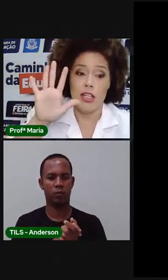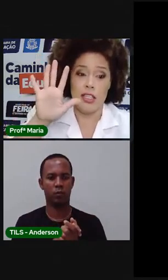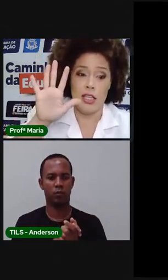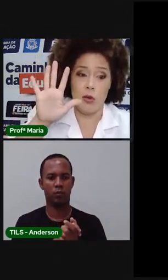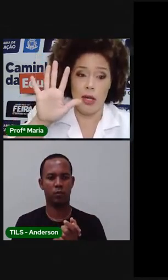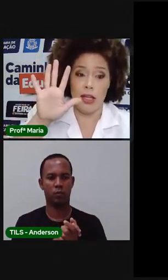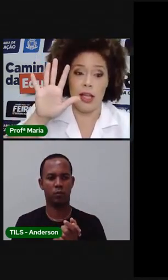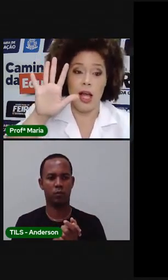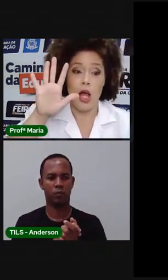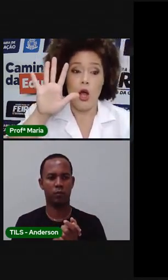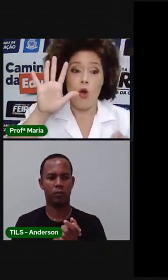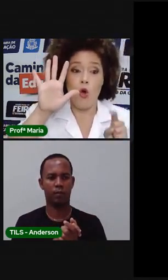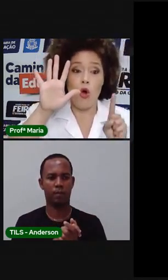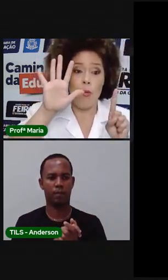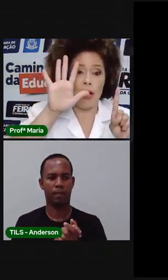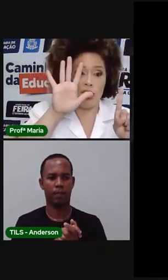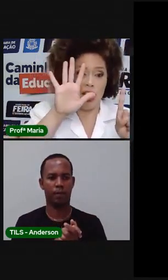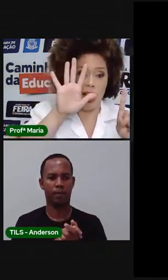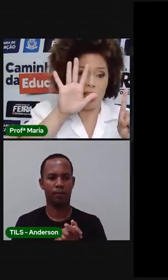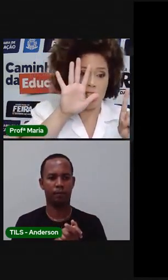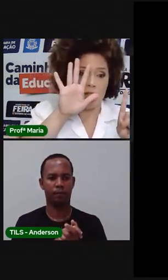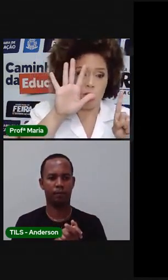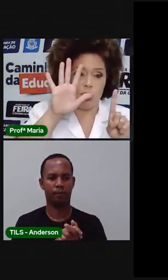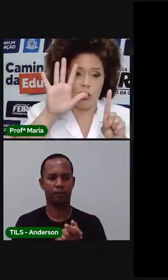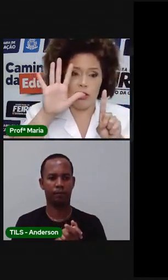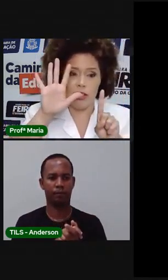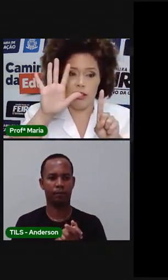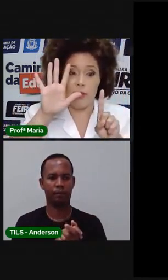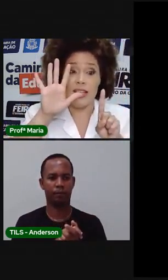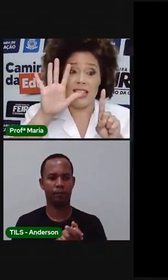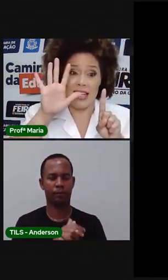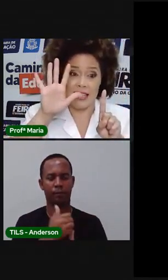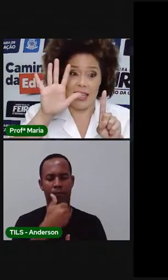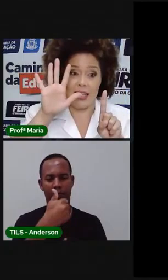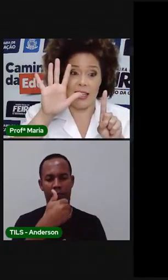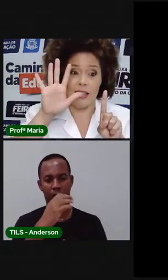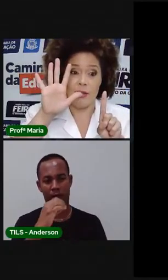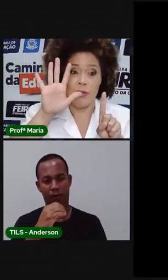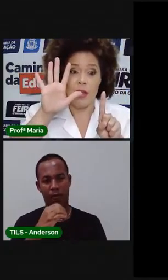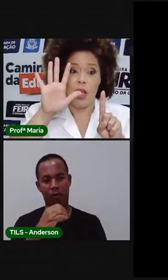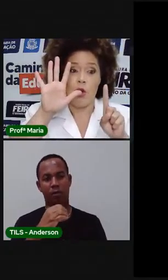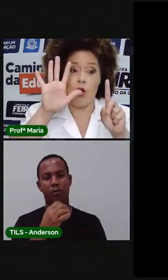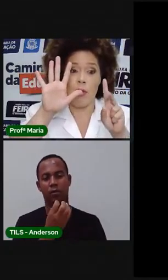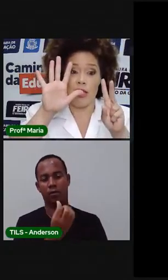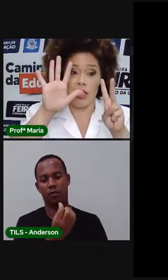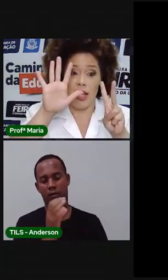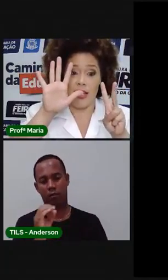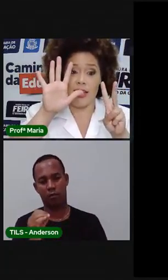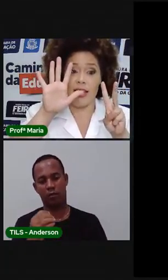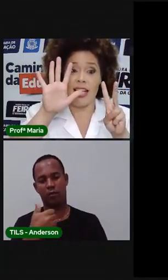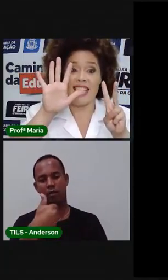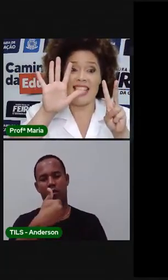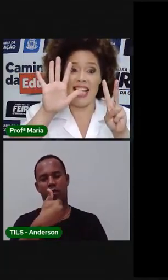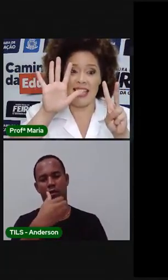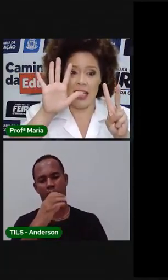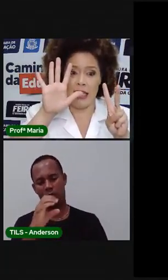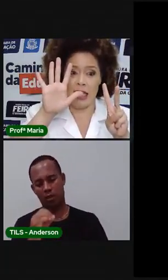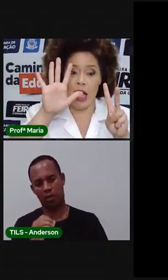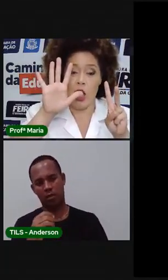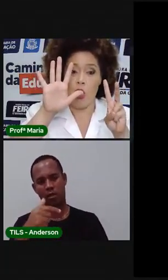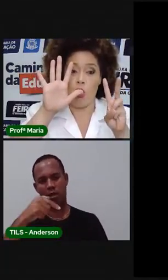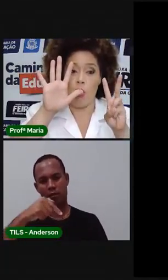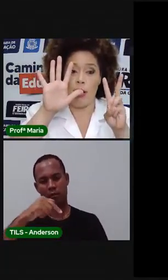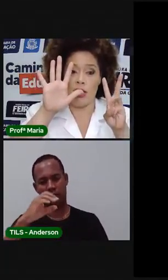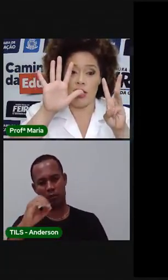ó, 50. Com mais 10, ó, 60. Com mais 10,